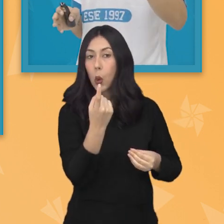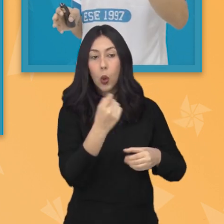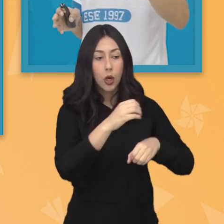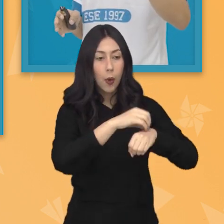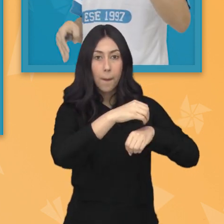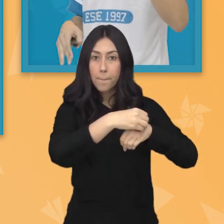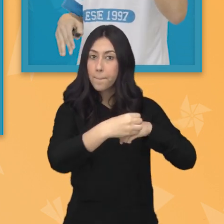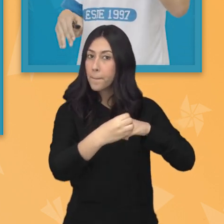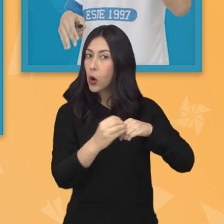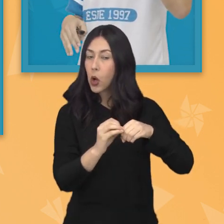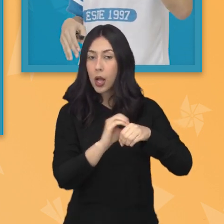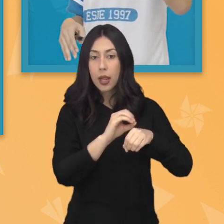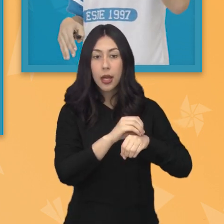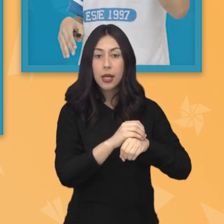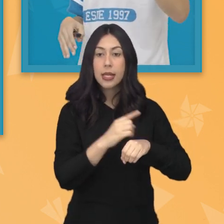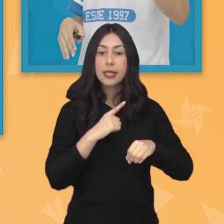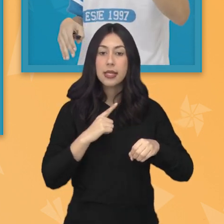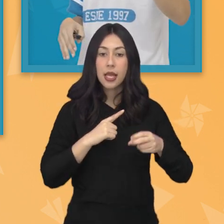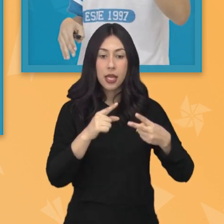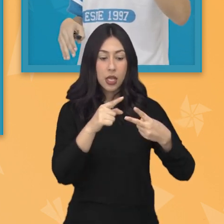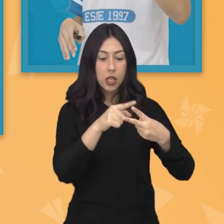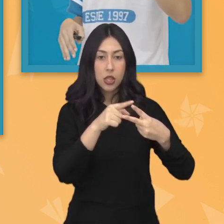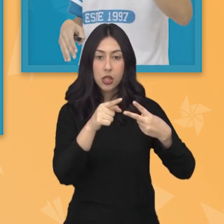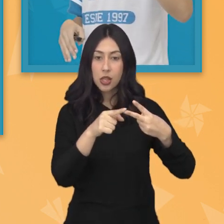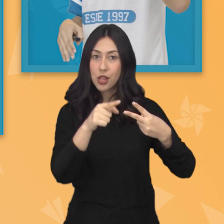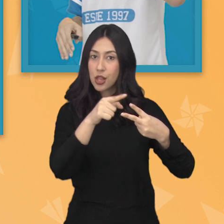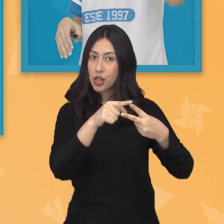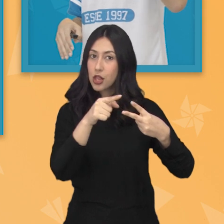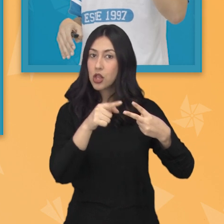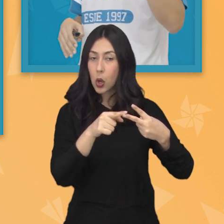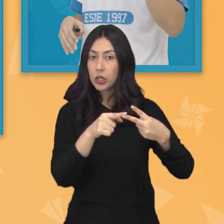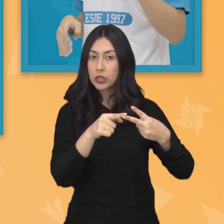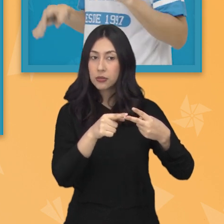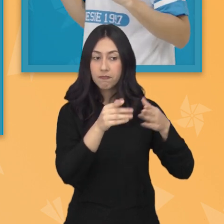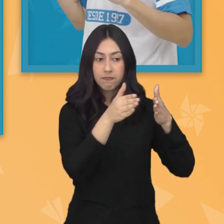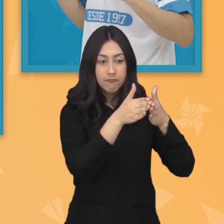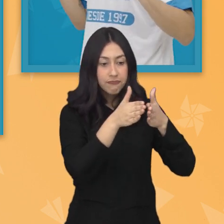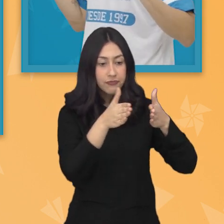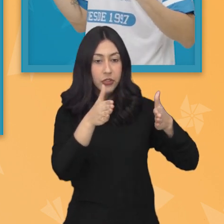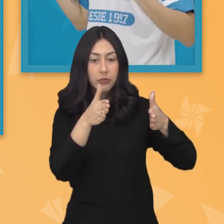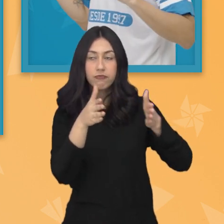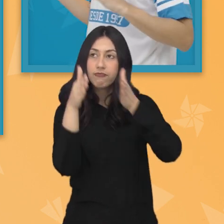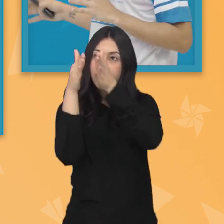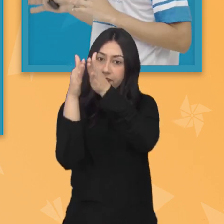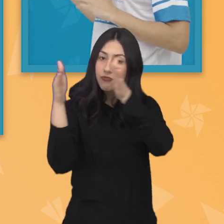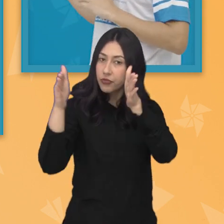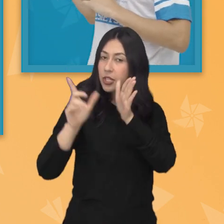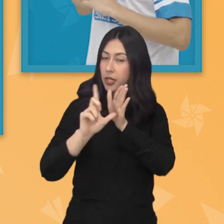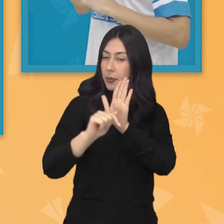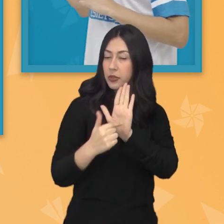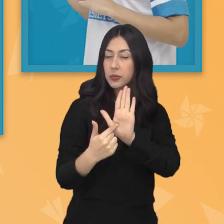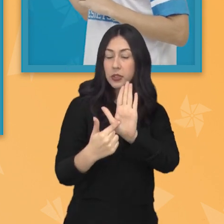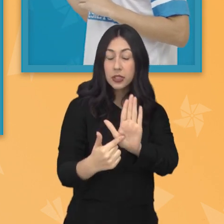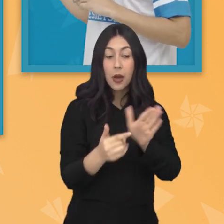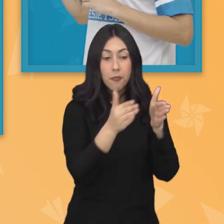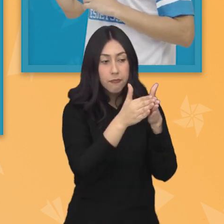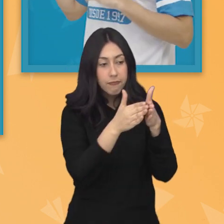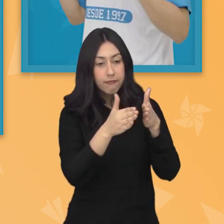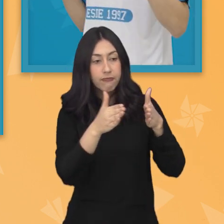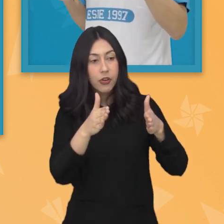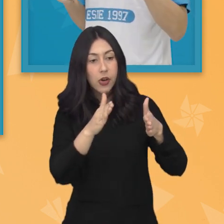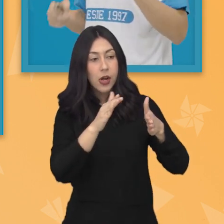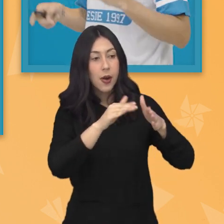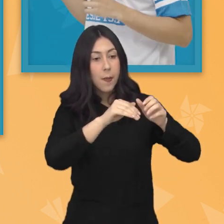dois patamares, que é a temperatura de fusão e a temperatura de ebulição, que eu vou mostrar depois para vocês aqui, enquanto que